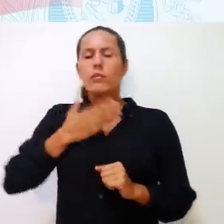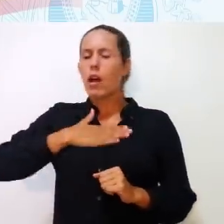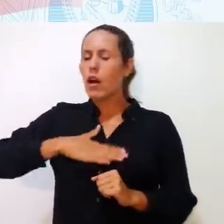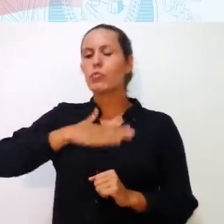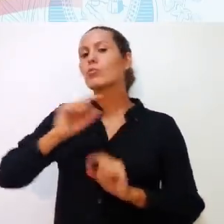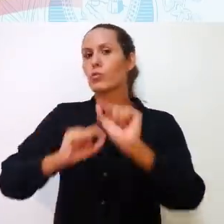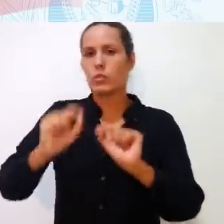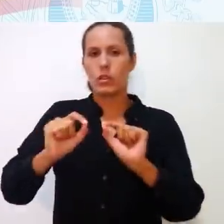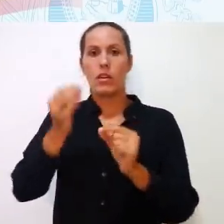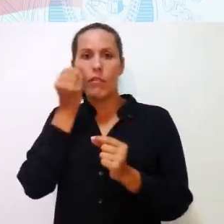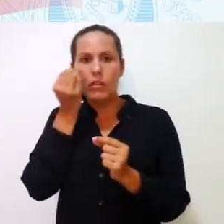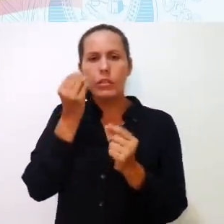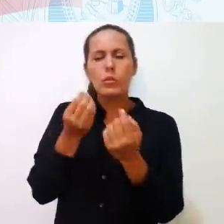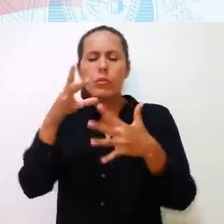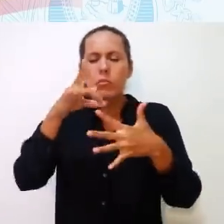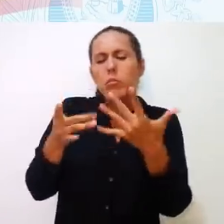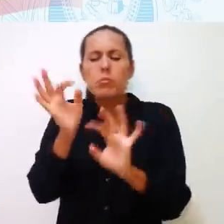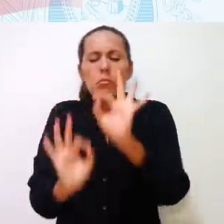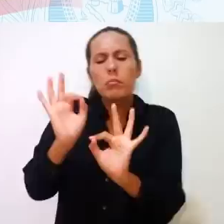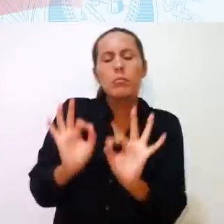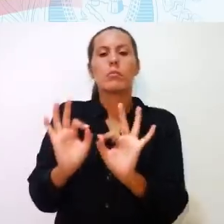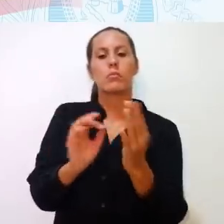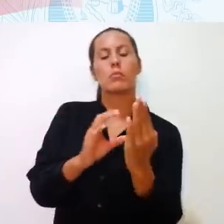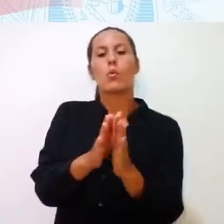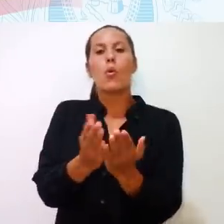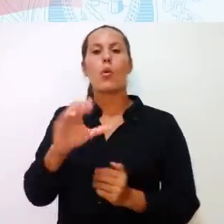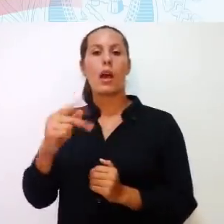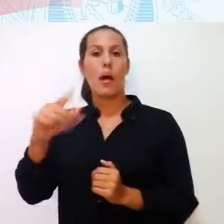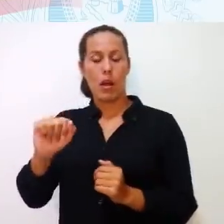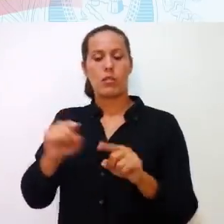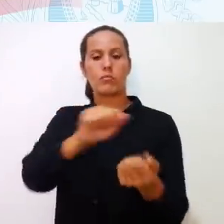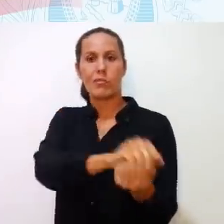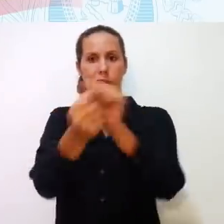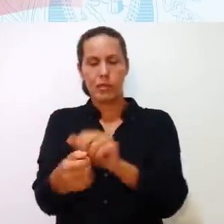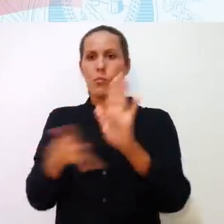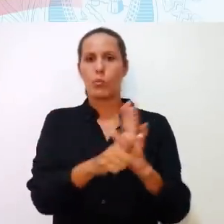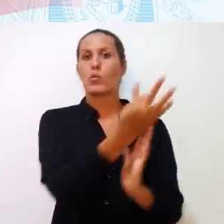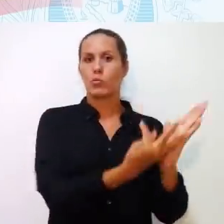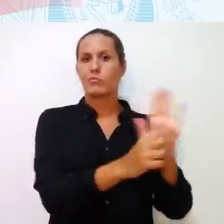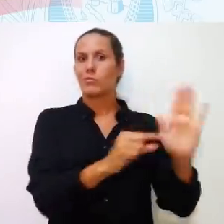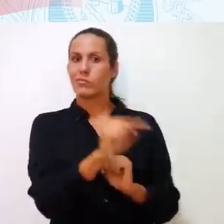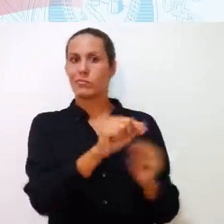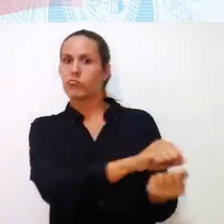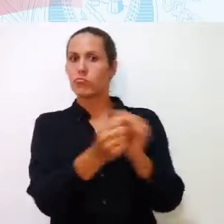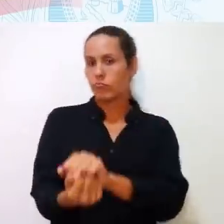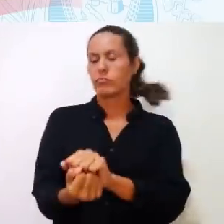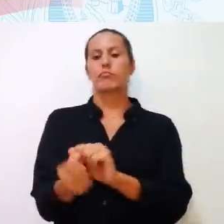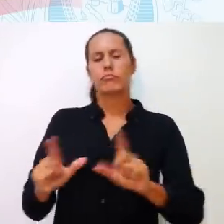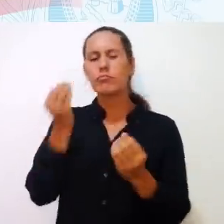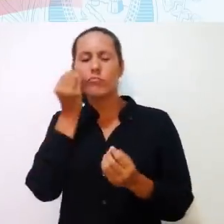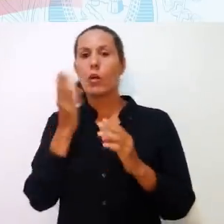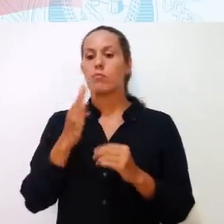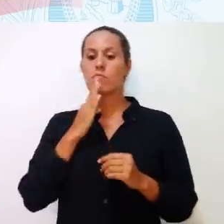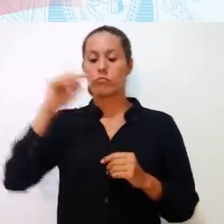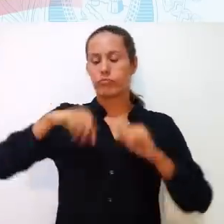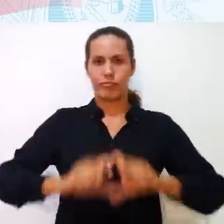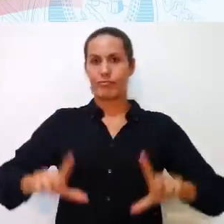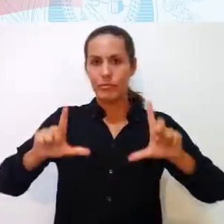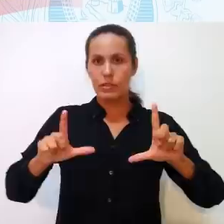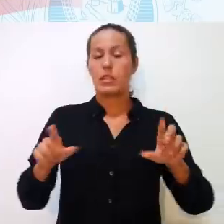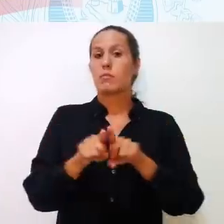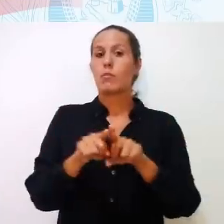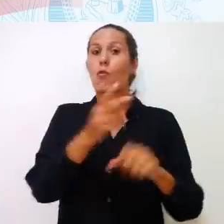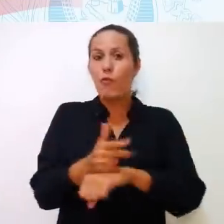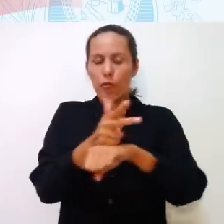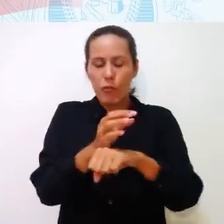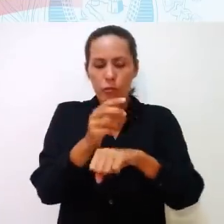primeiro vai começar com uma análise de algumas capas e imagens de uma adaptação do livro Morte e Vida Severina. Então se liga aí, dá